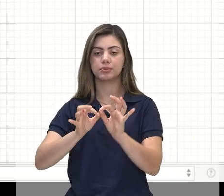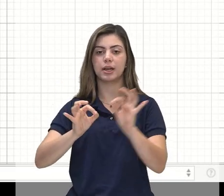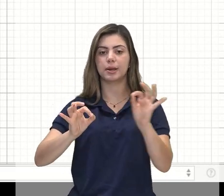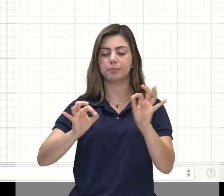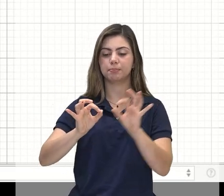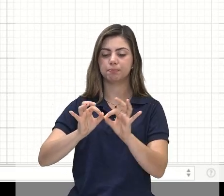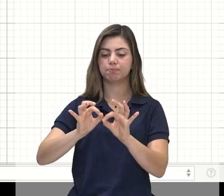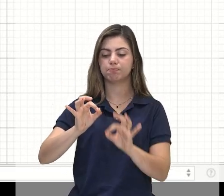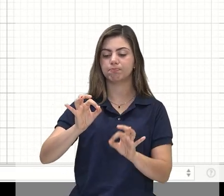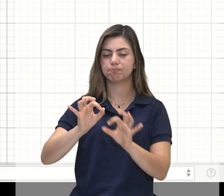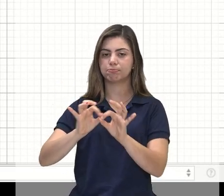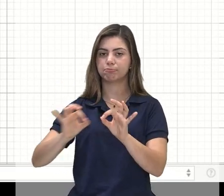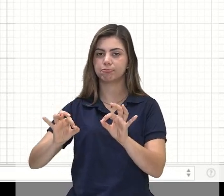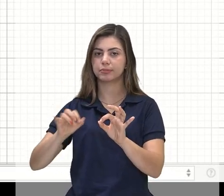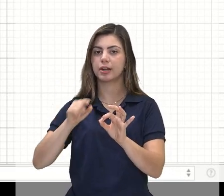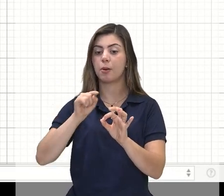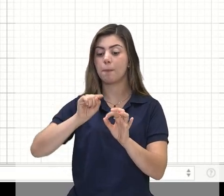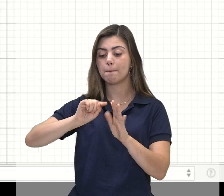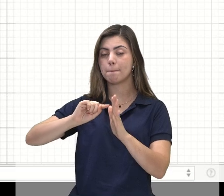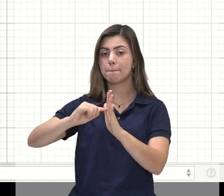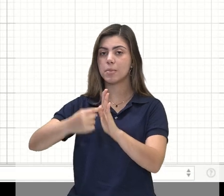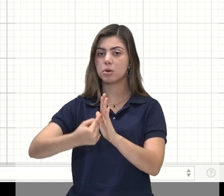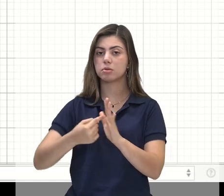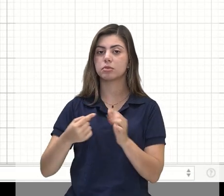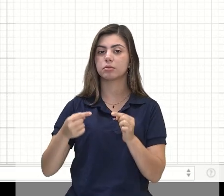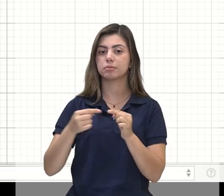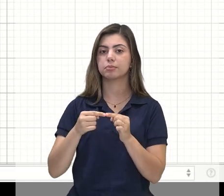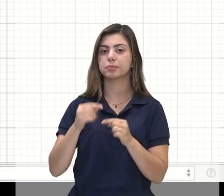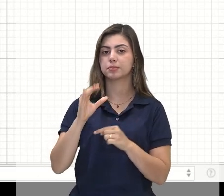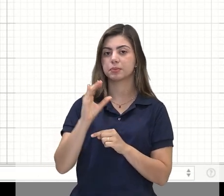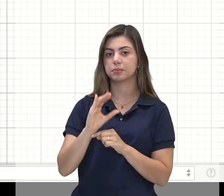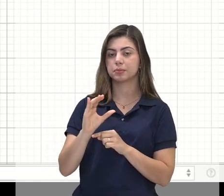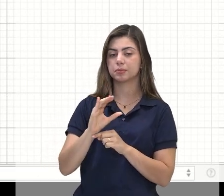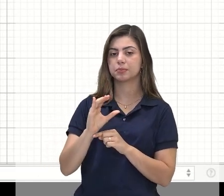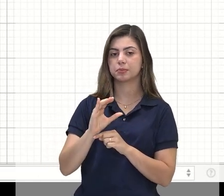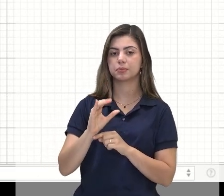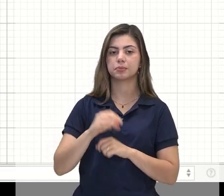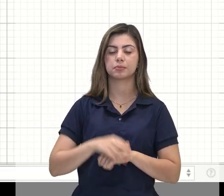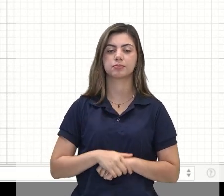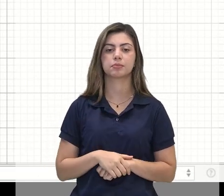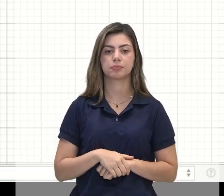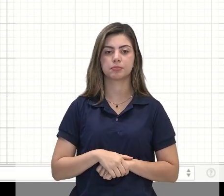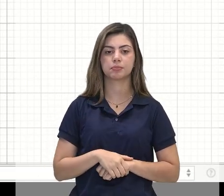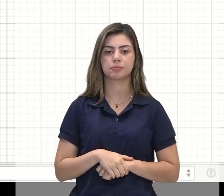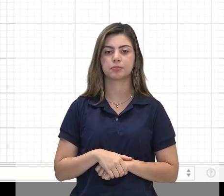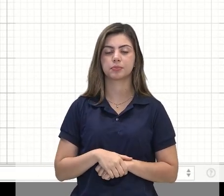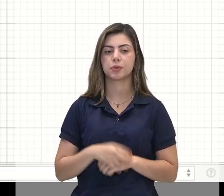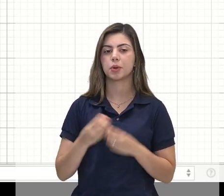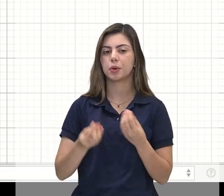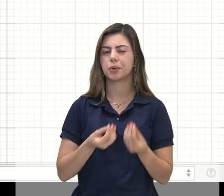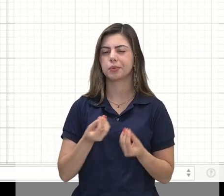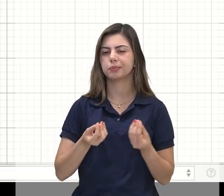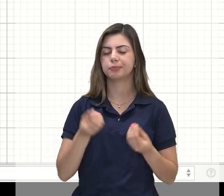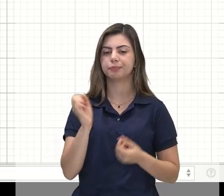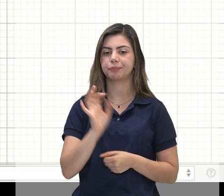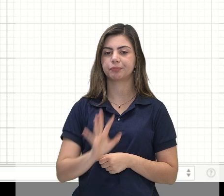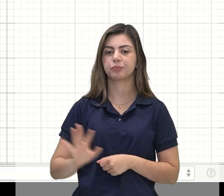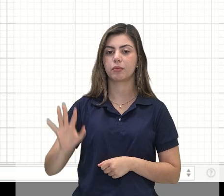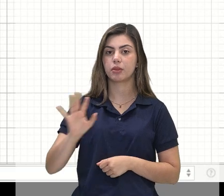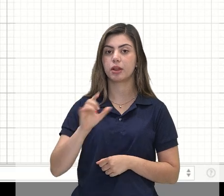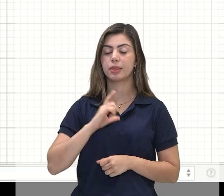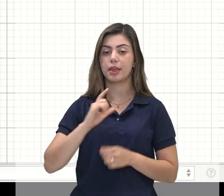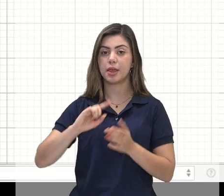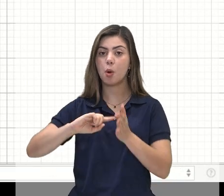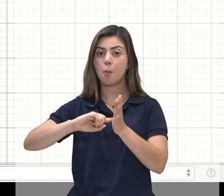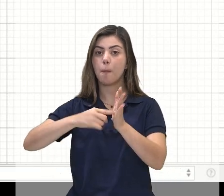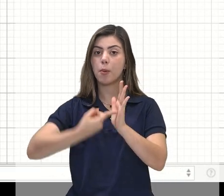centro. Então, vamos imaginar aqui esse nosso ponto C, que vai ser o centro. E, a partir desse ponto, né,